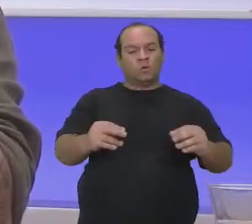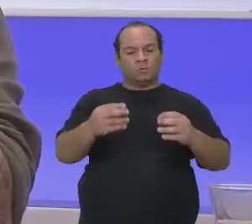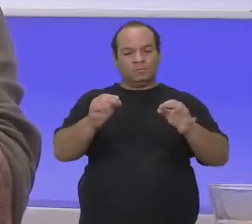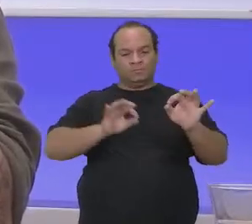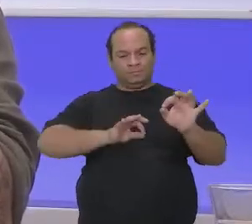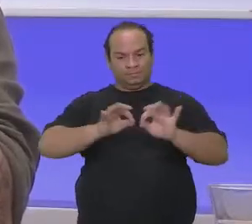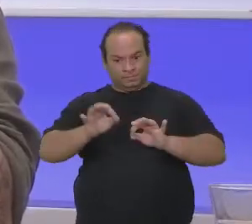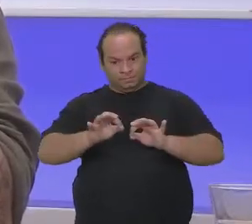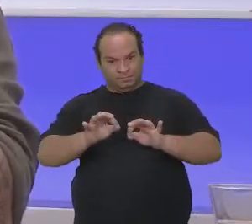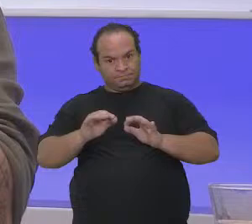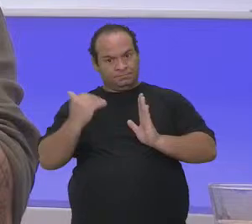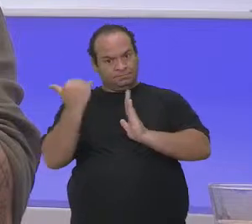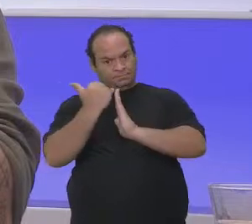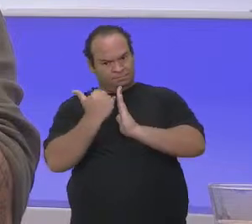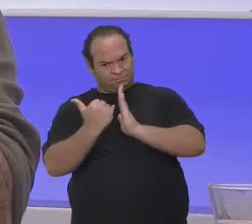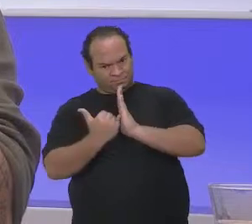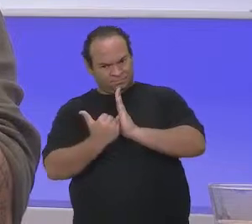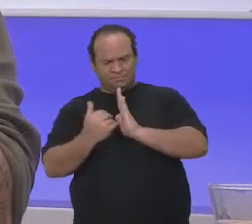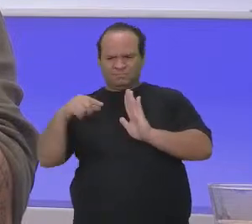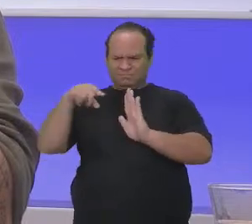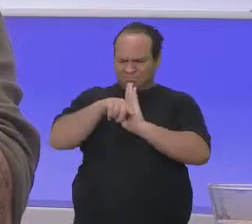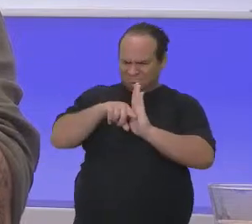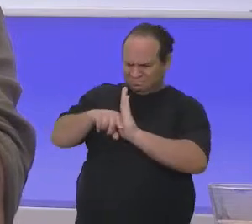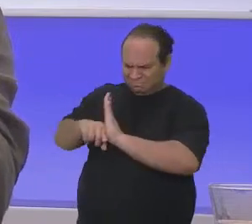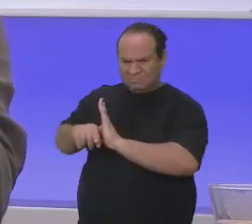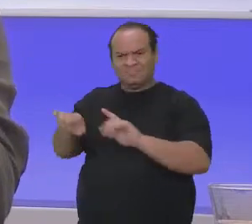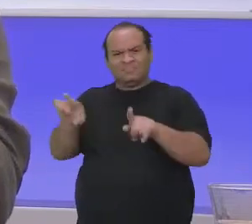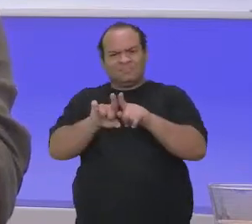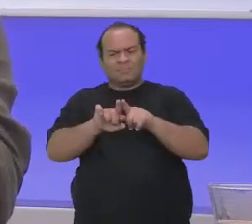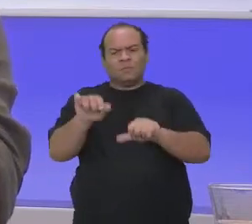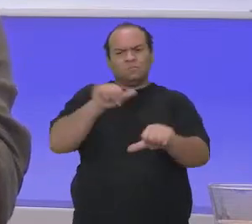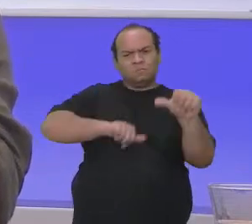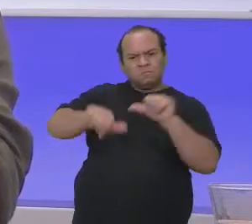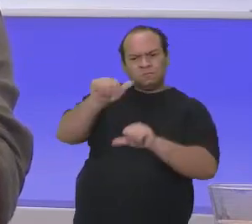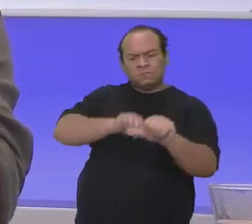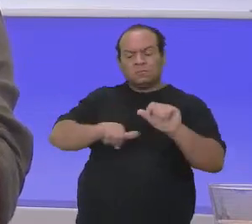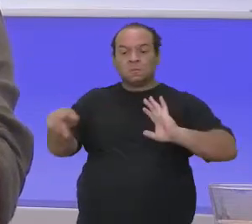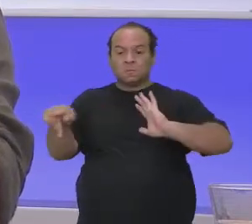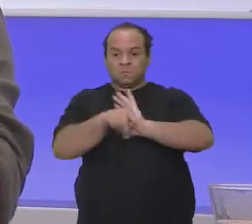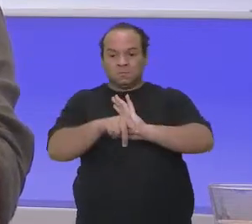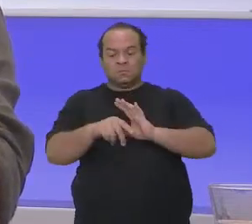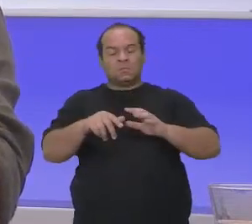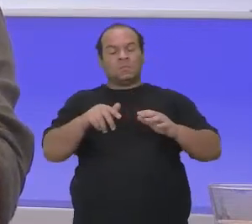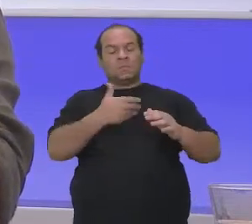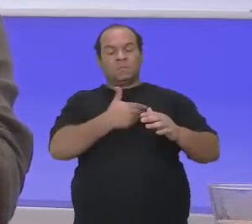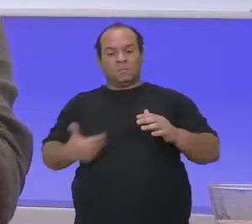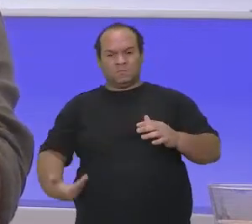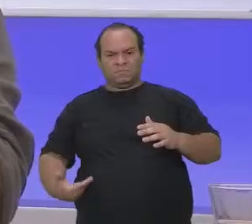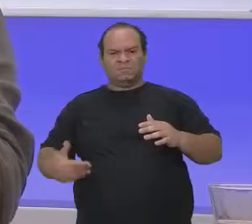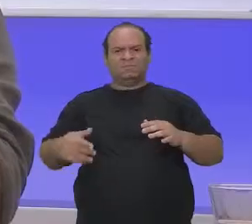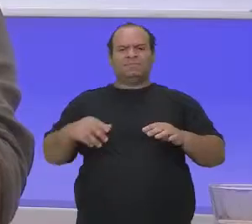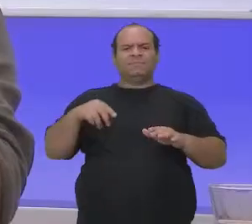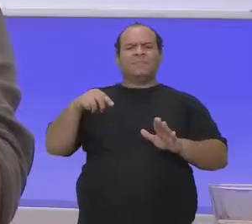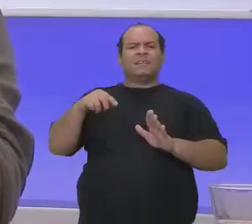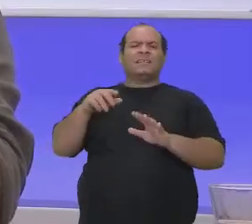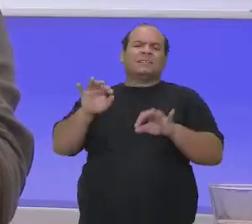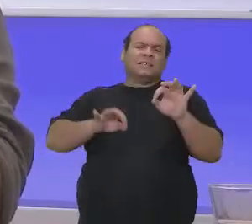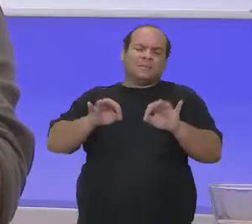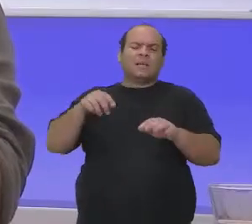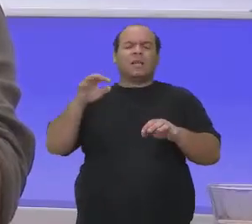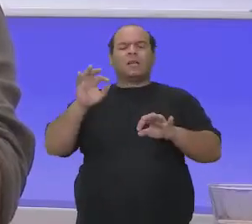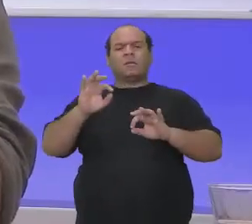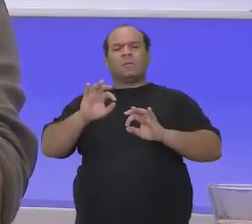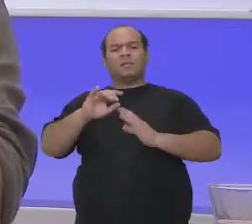parte de monitoramento, regulações públicas, sanções, às